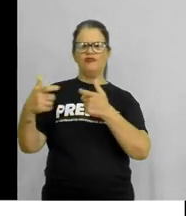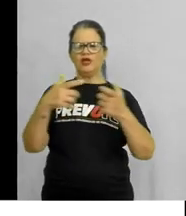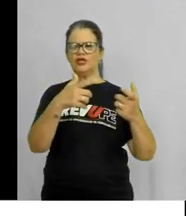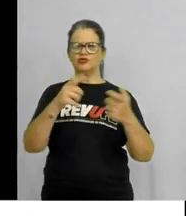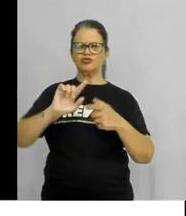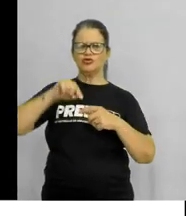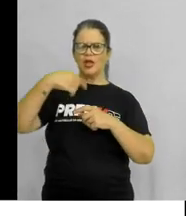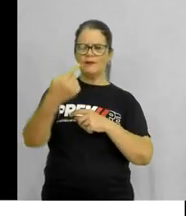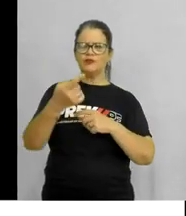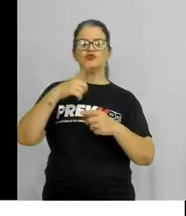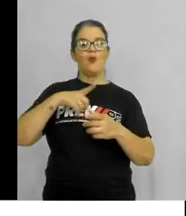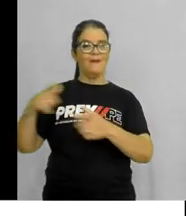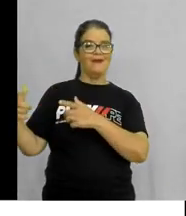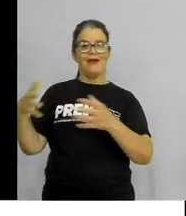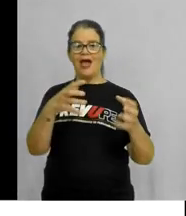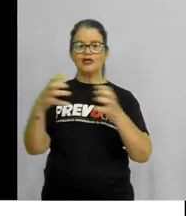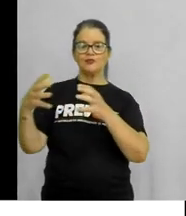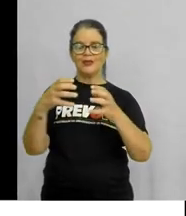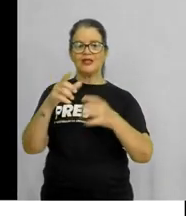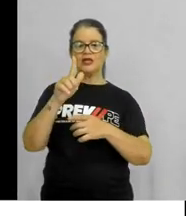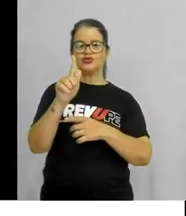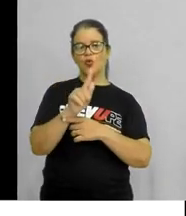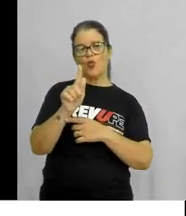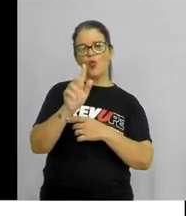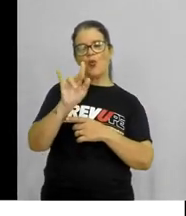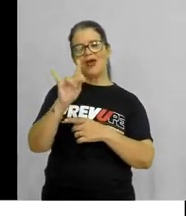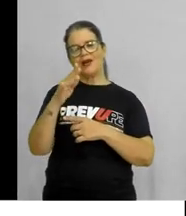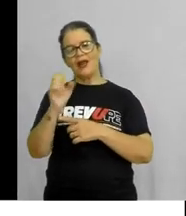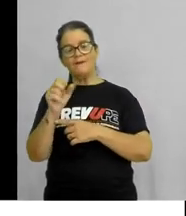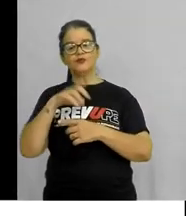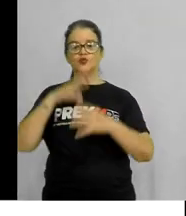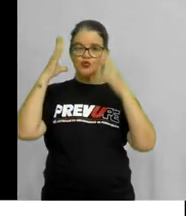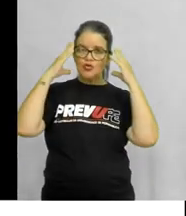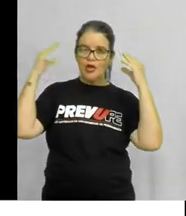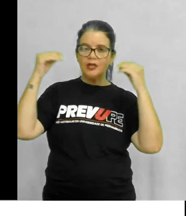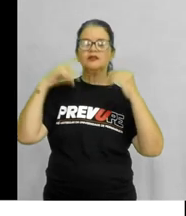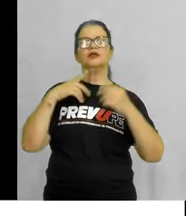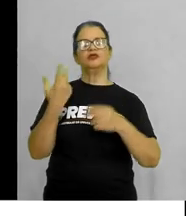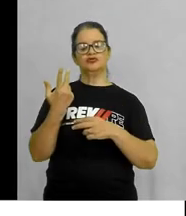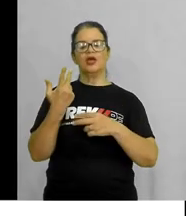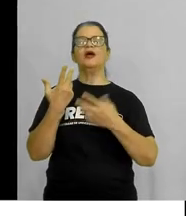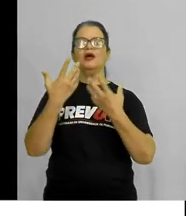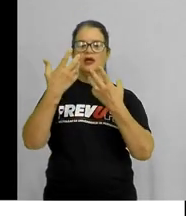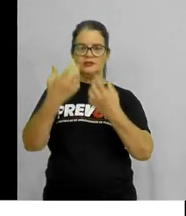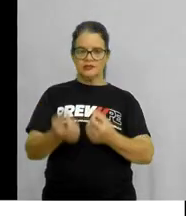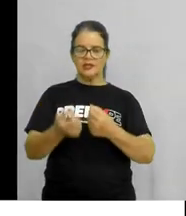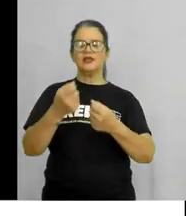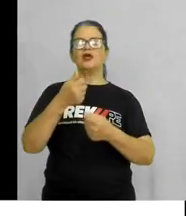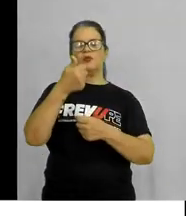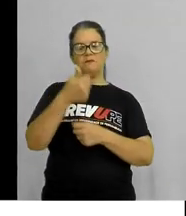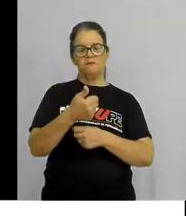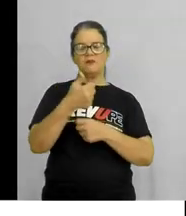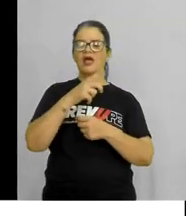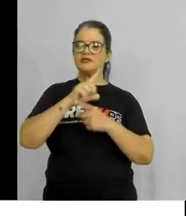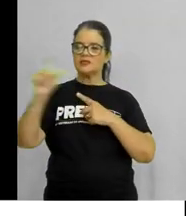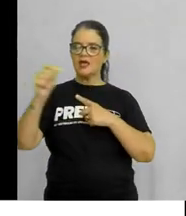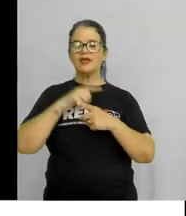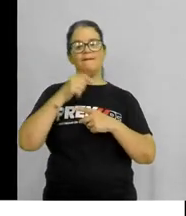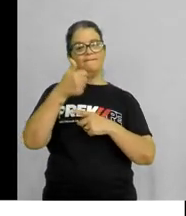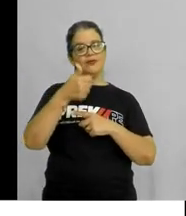como As Batalhas dos Guararapes os holandeses riram-se em 1654